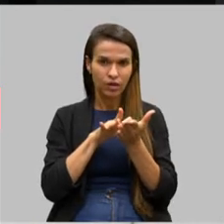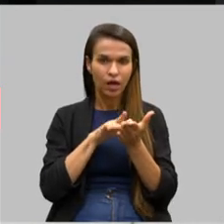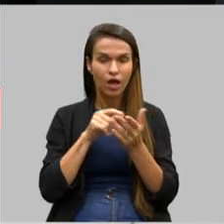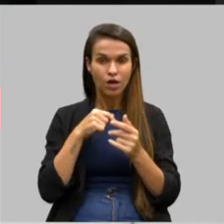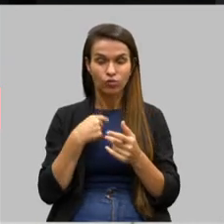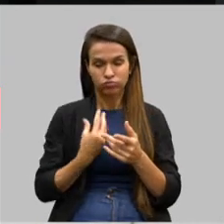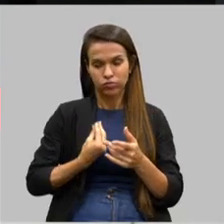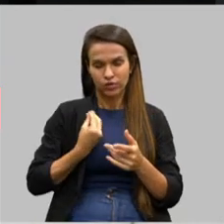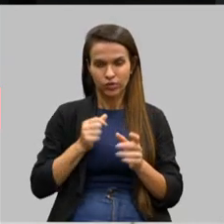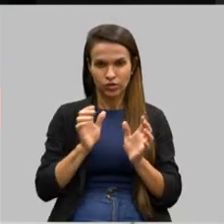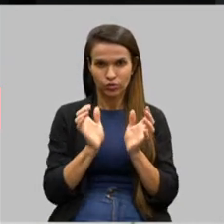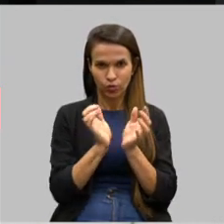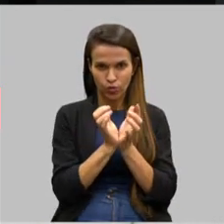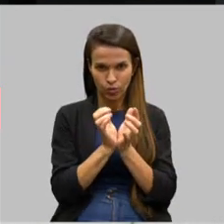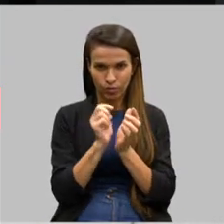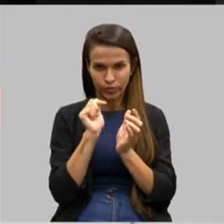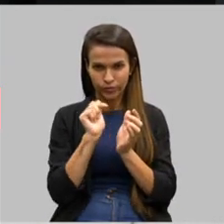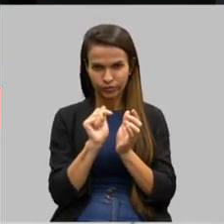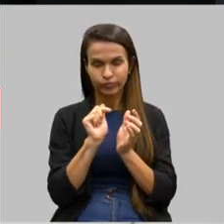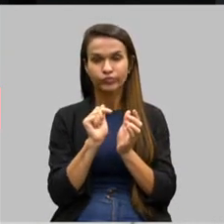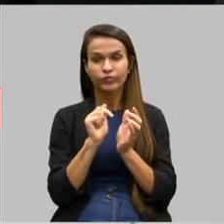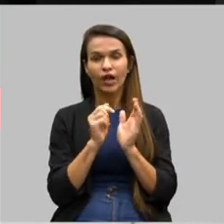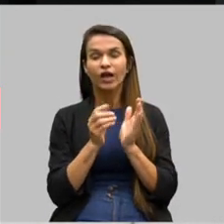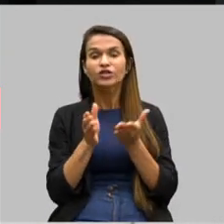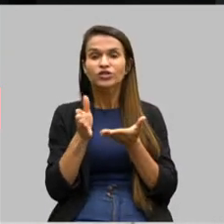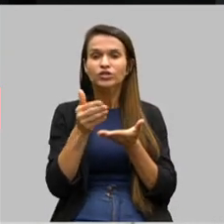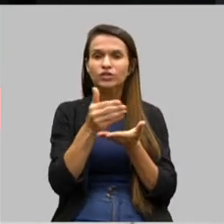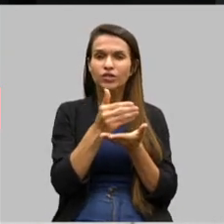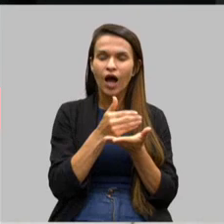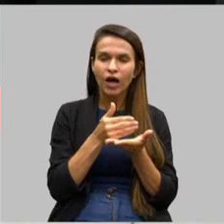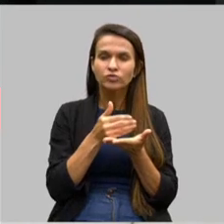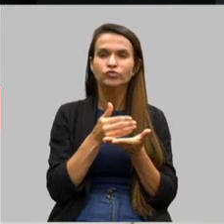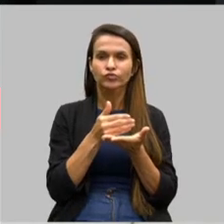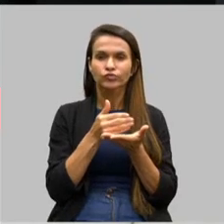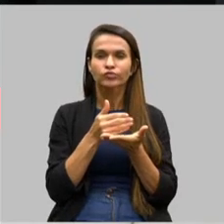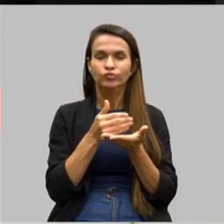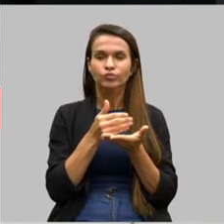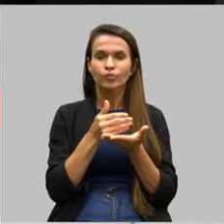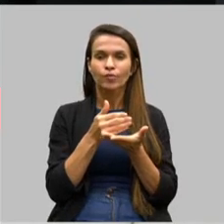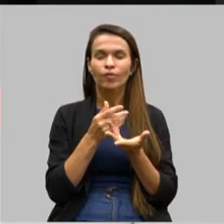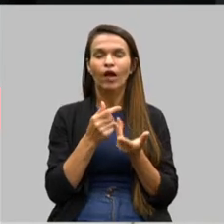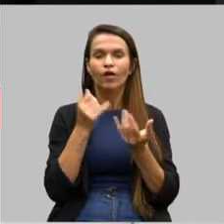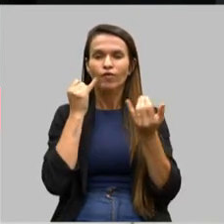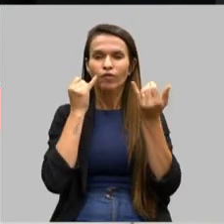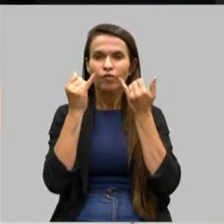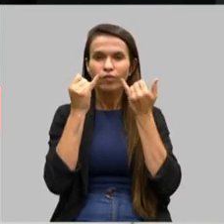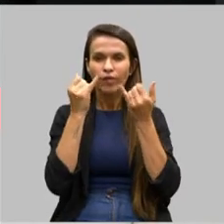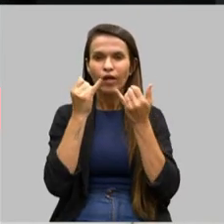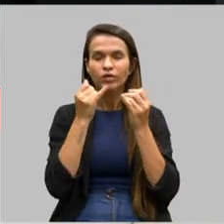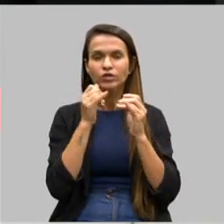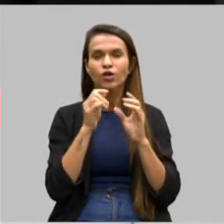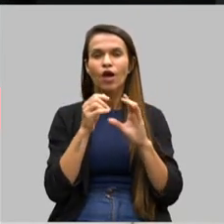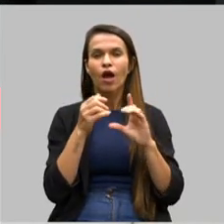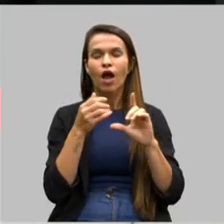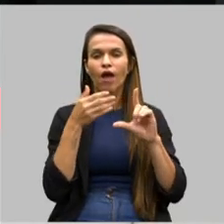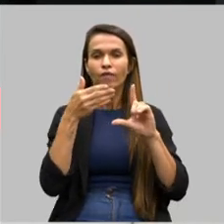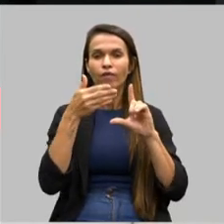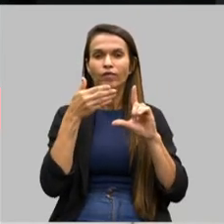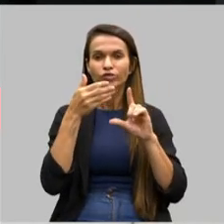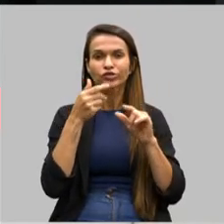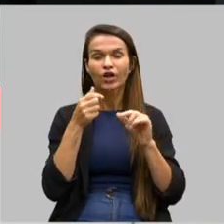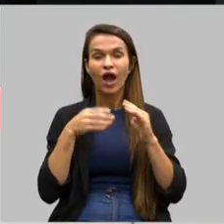grupo. Estes dados gerados são disponibilizados em plataformas de acesso